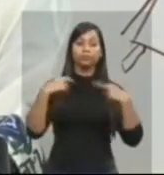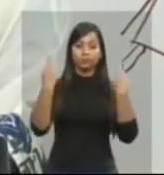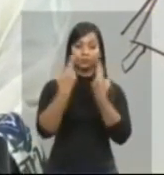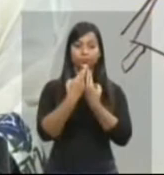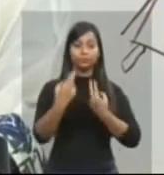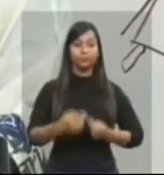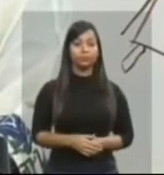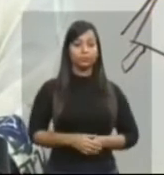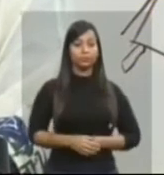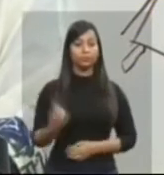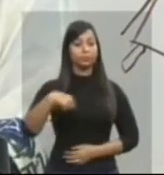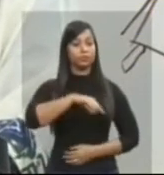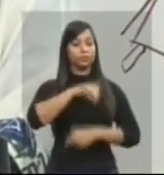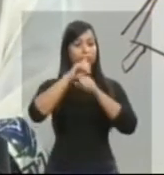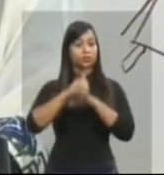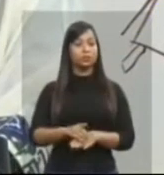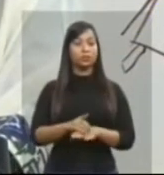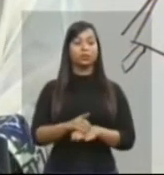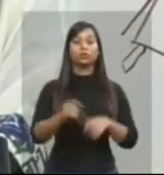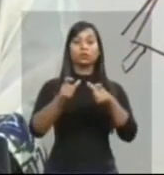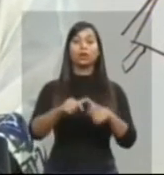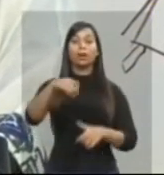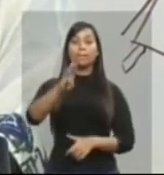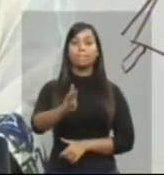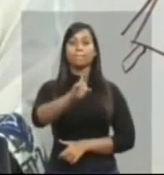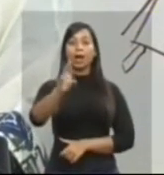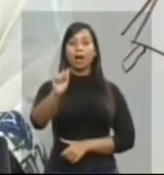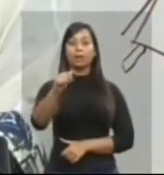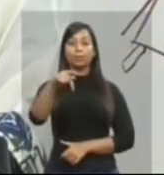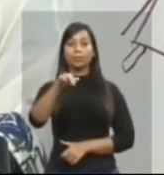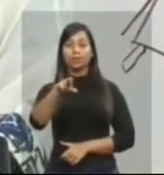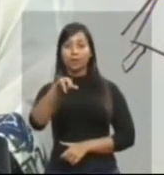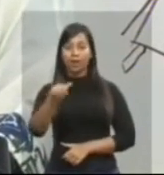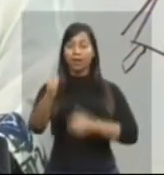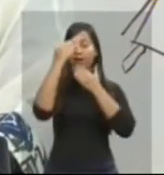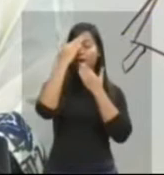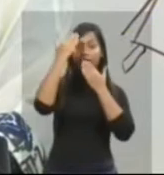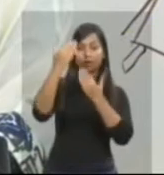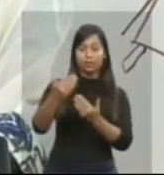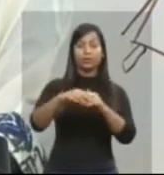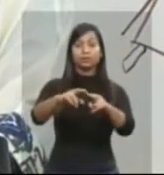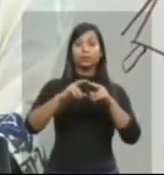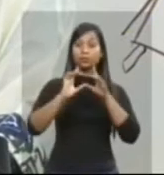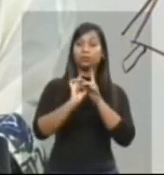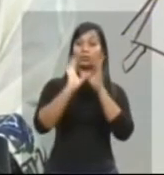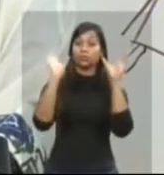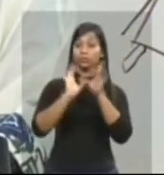reino. Nossa diocese de Barra do Piraí, Volta Redonda, lhe agradece pela